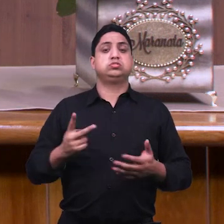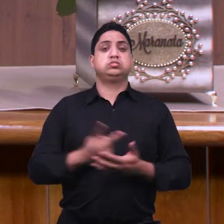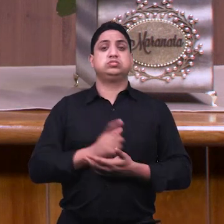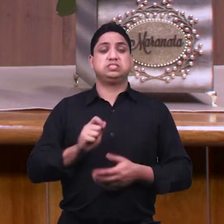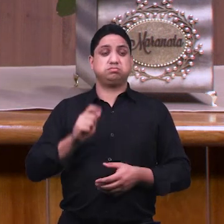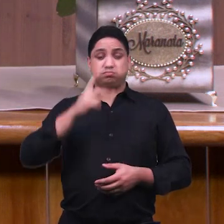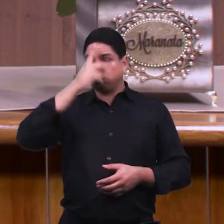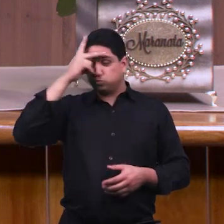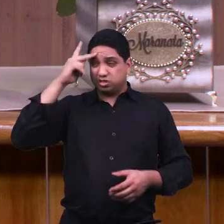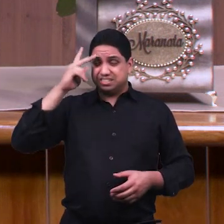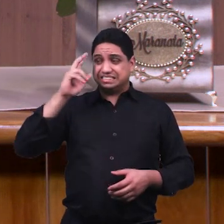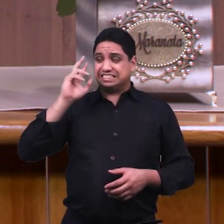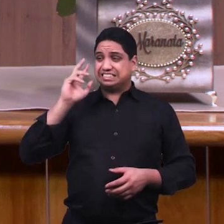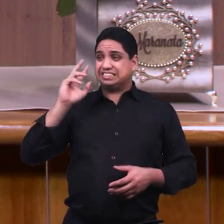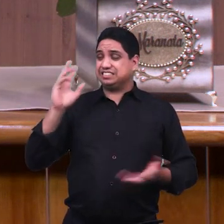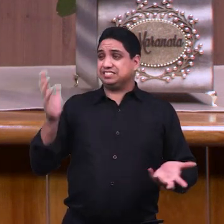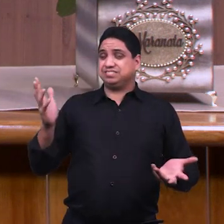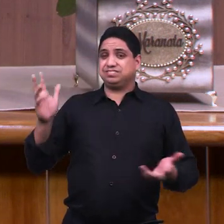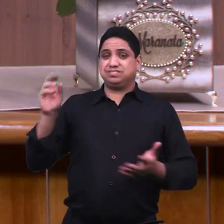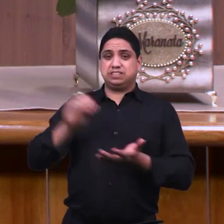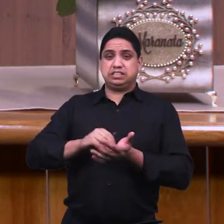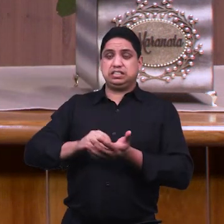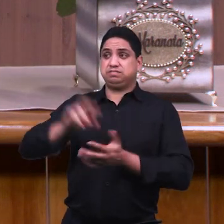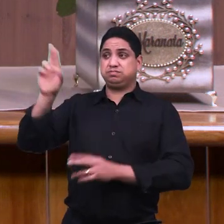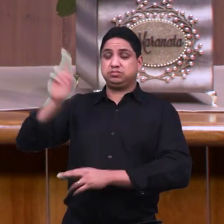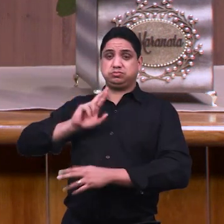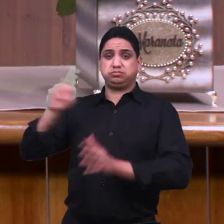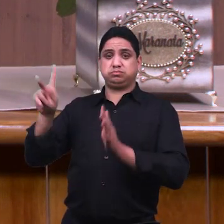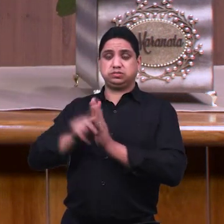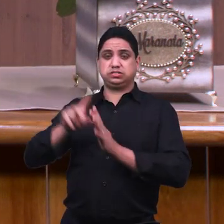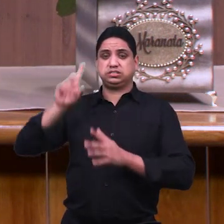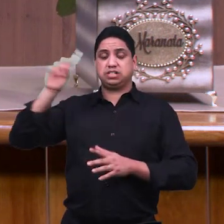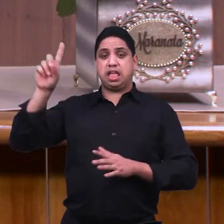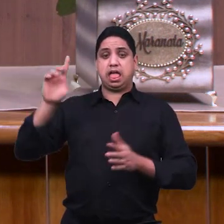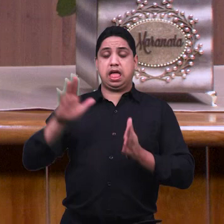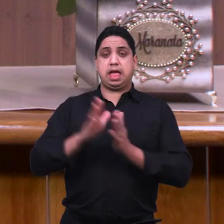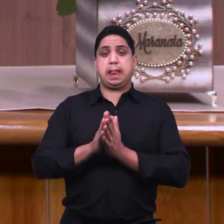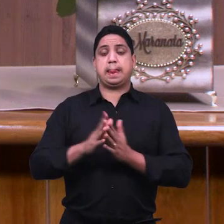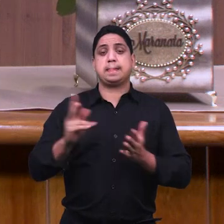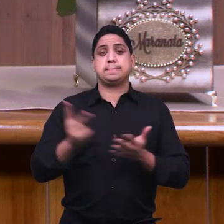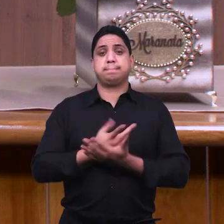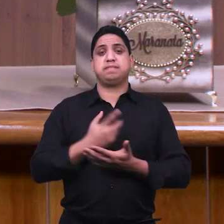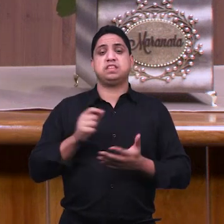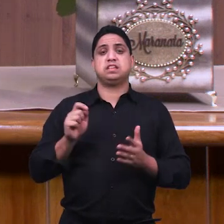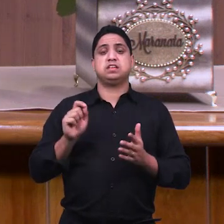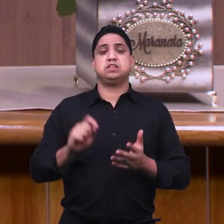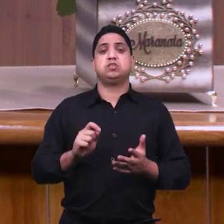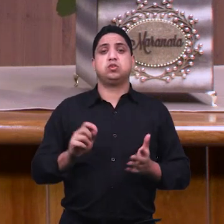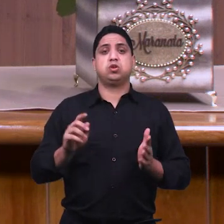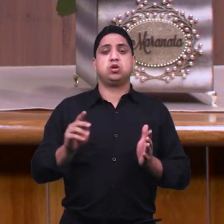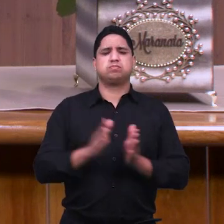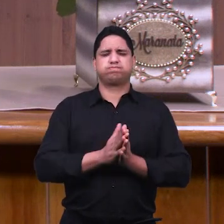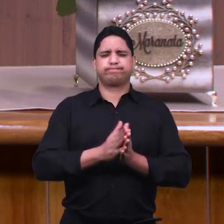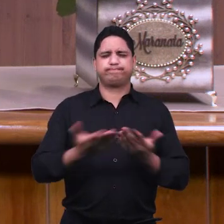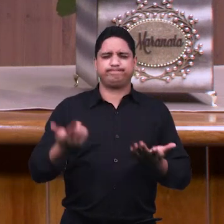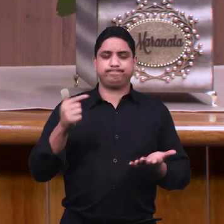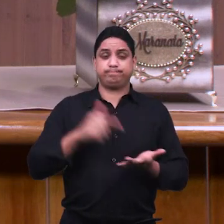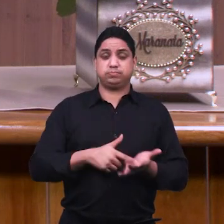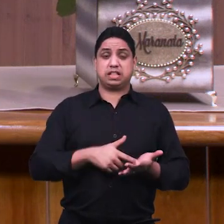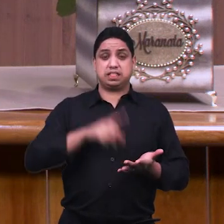judeus que ficaram sem resposta, sem querendo uma resposta de Deus. Eles abriram ali o Pentateuco ali, tiveram a resposta de